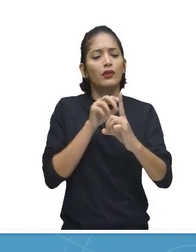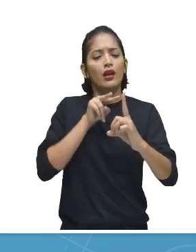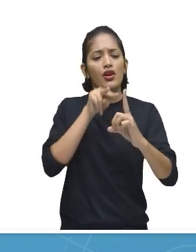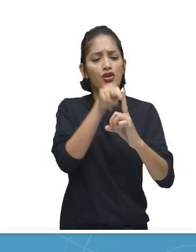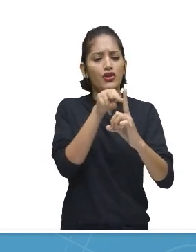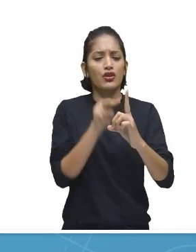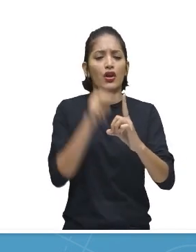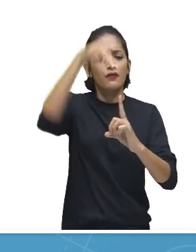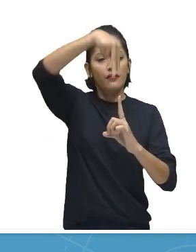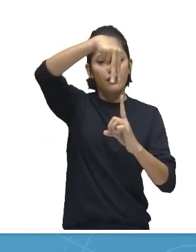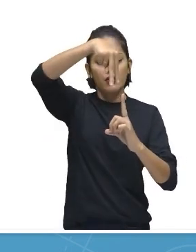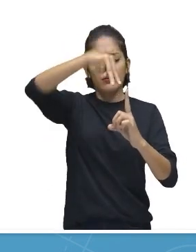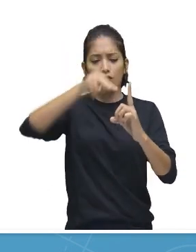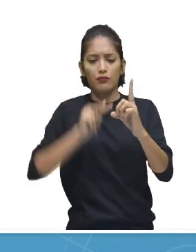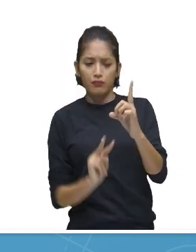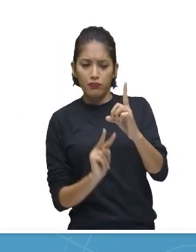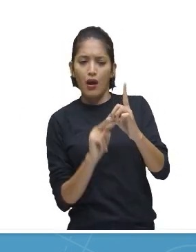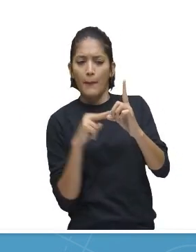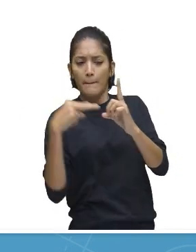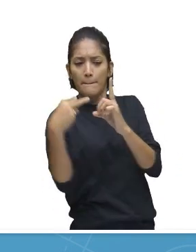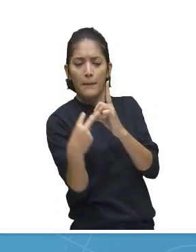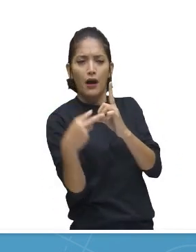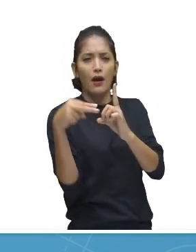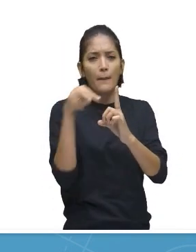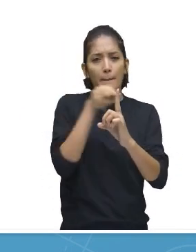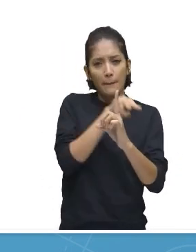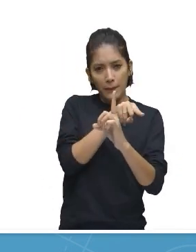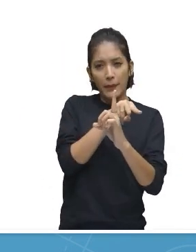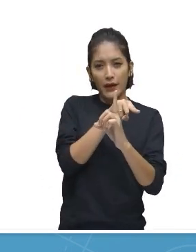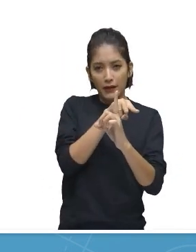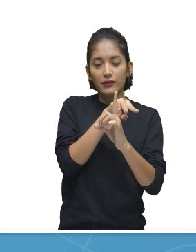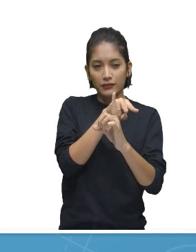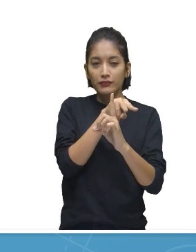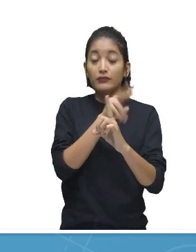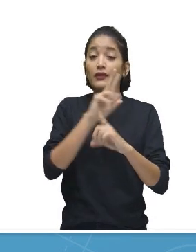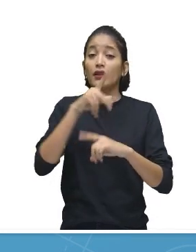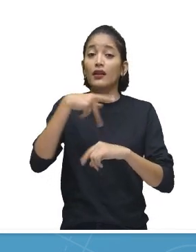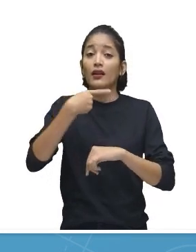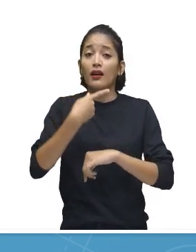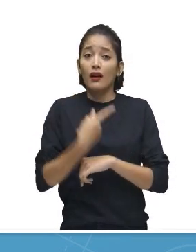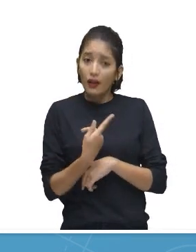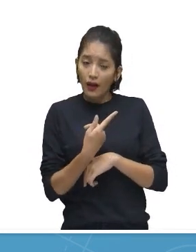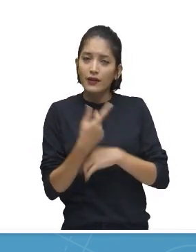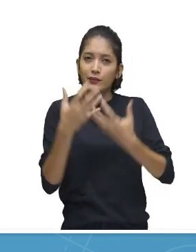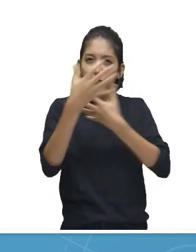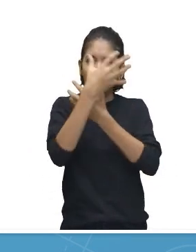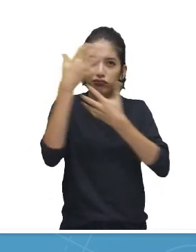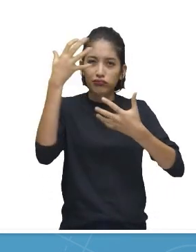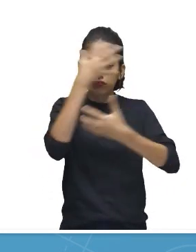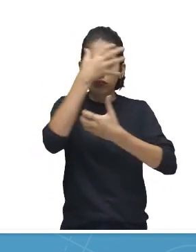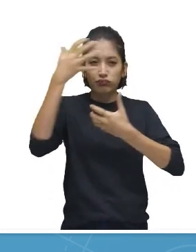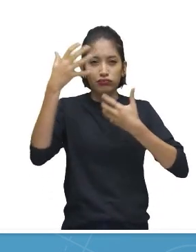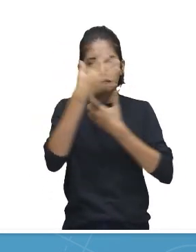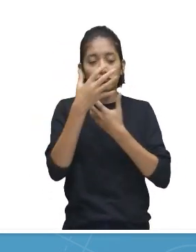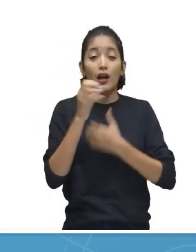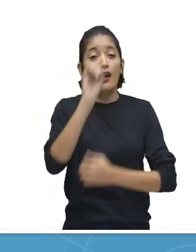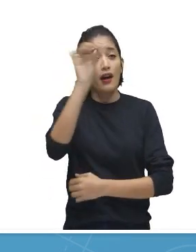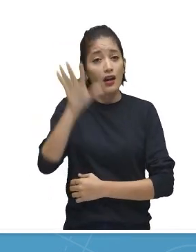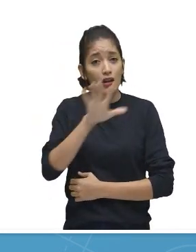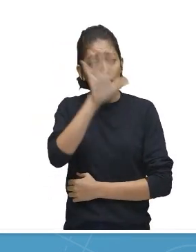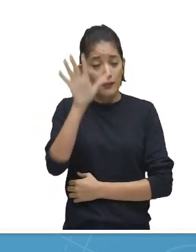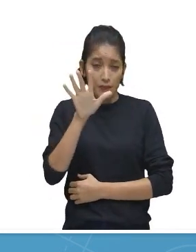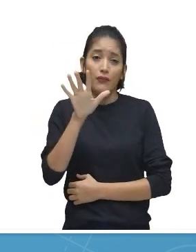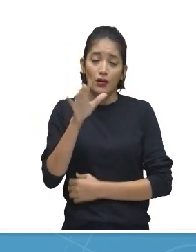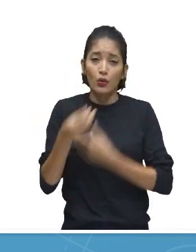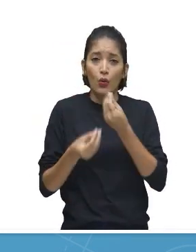de baixo, na lateral esquerda, na direita. Depois ele fragmentou toda essa figura através de